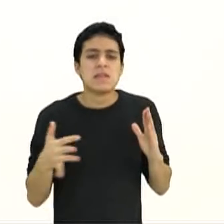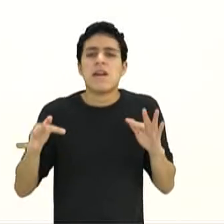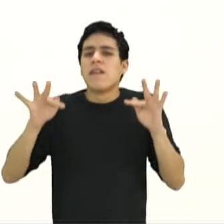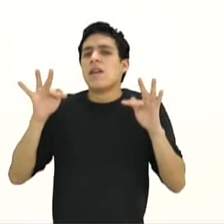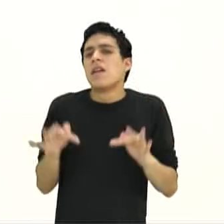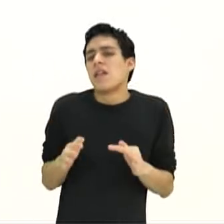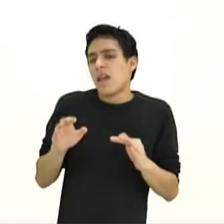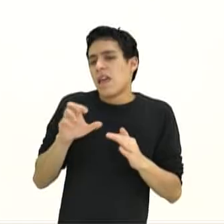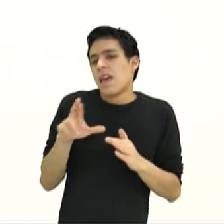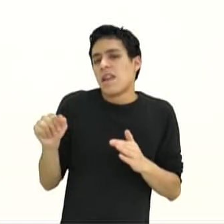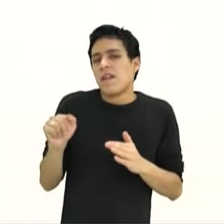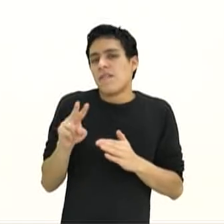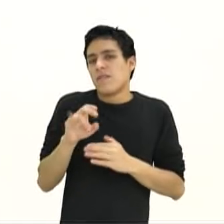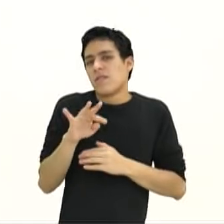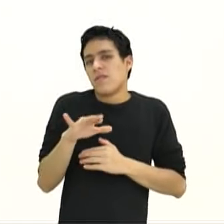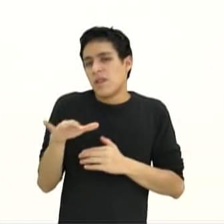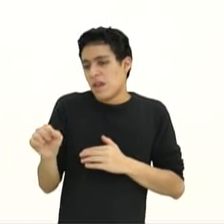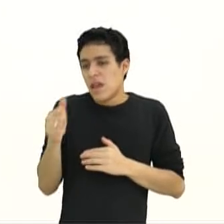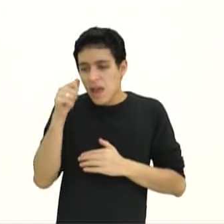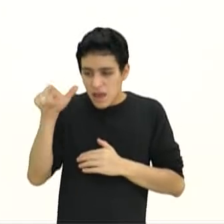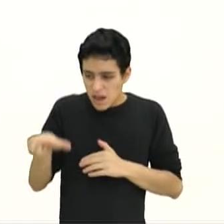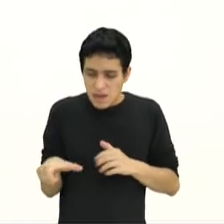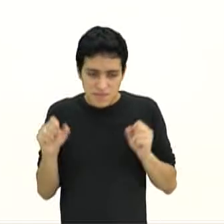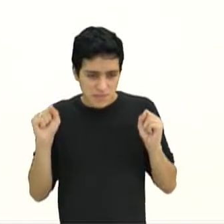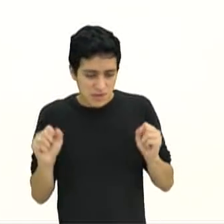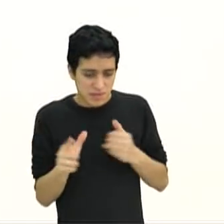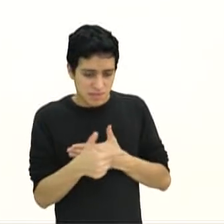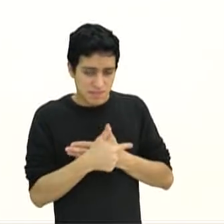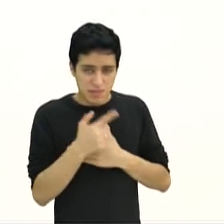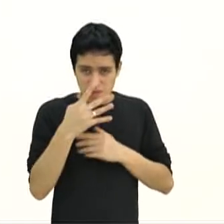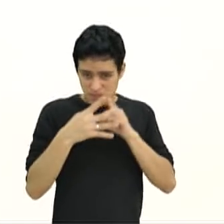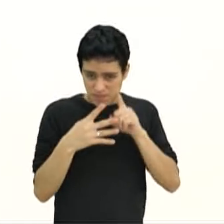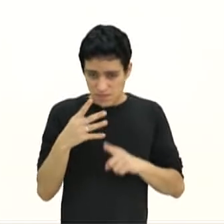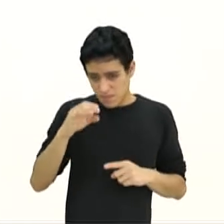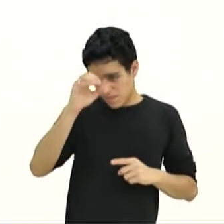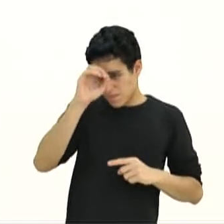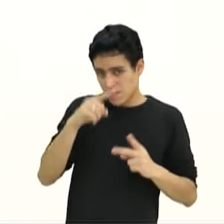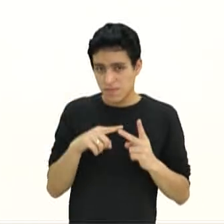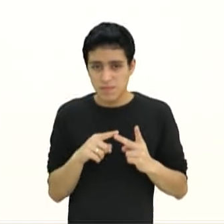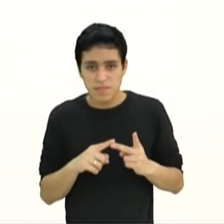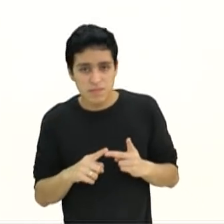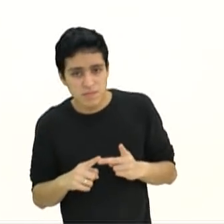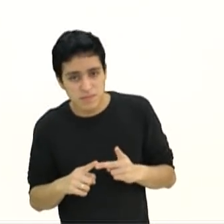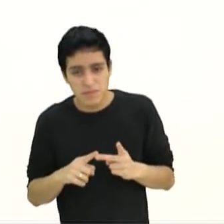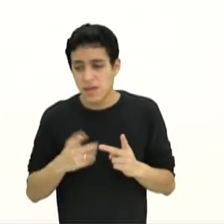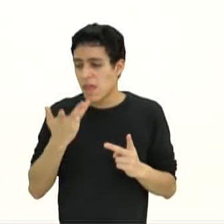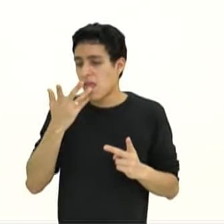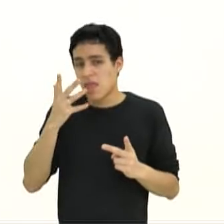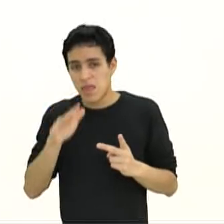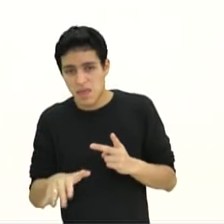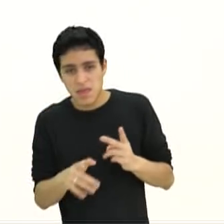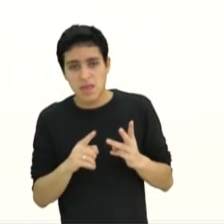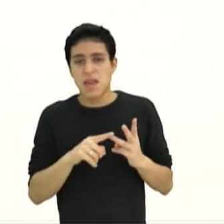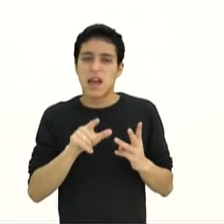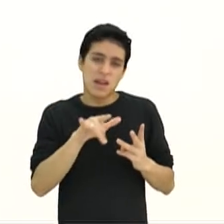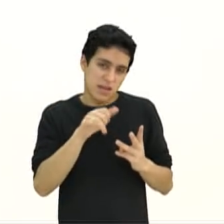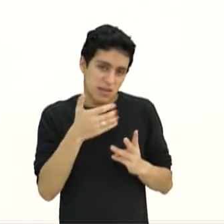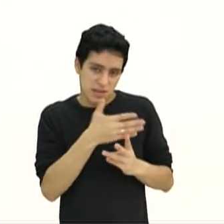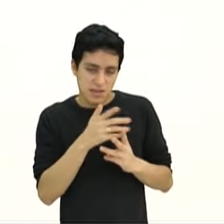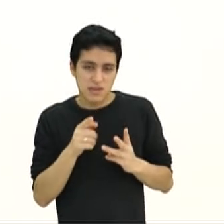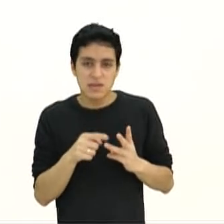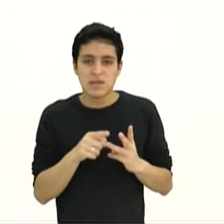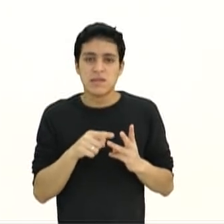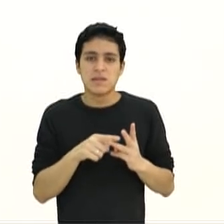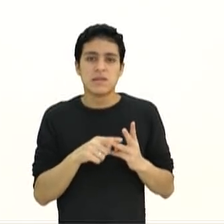a mulher podia assumir basicamente 4 papéis: inocente e ou infantilizado, Alice;